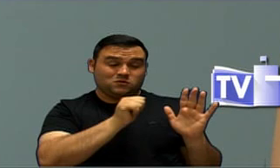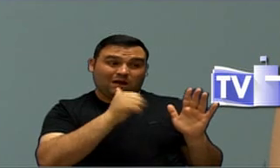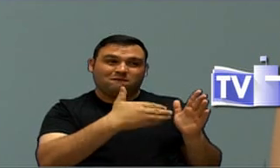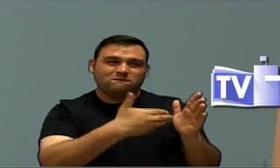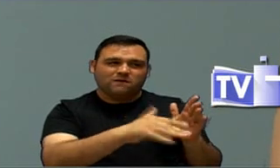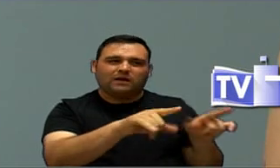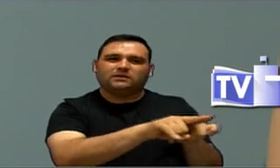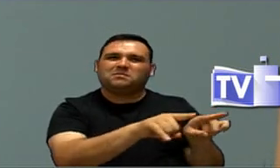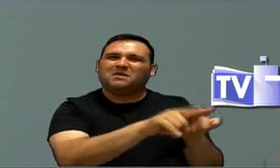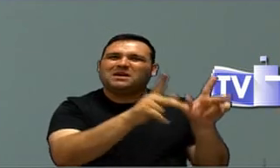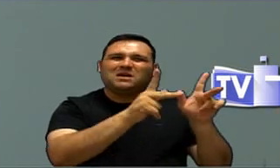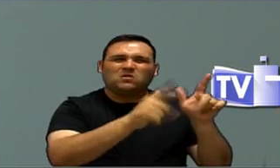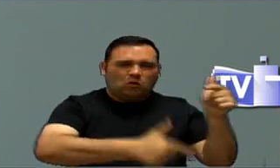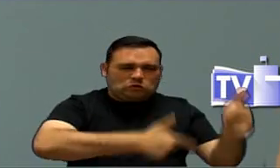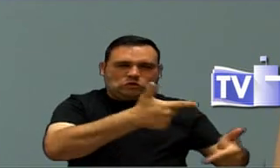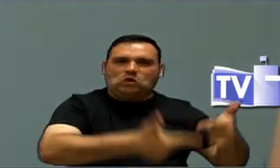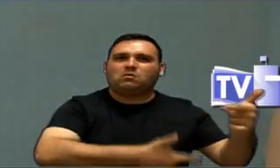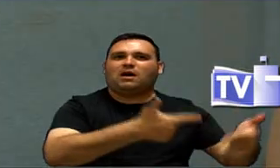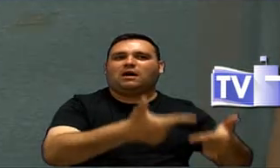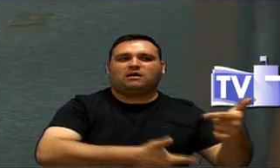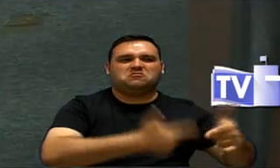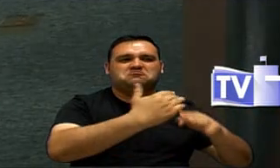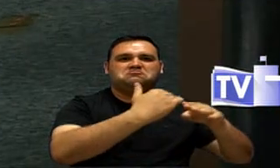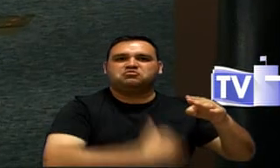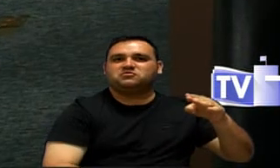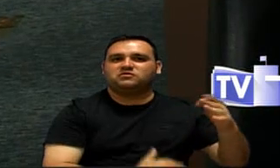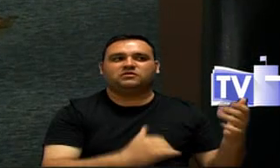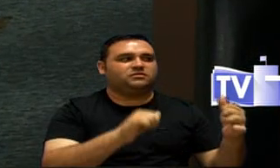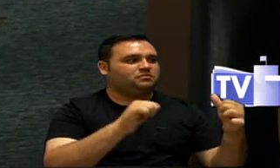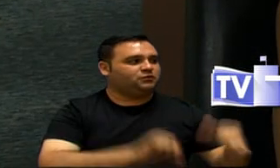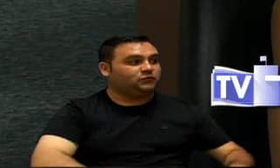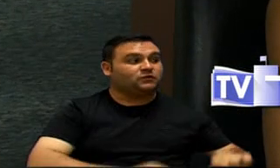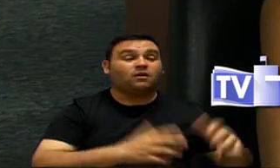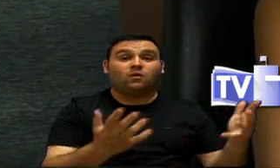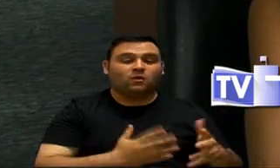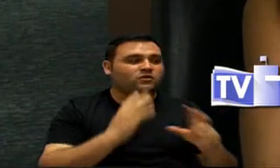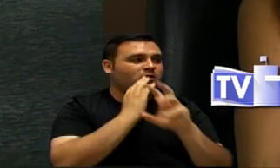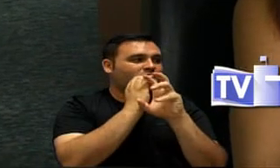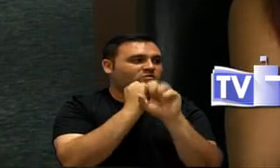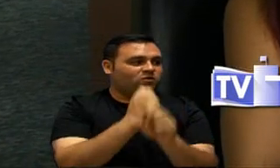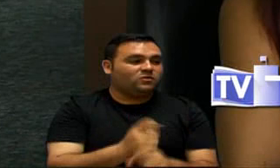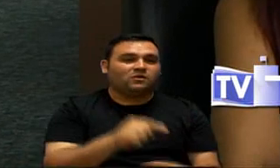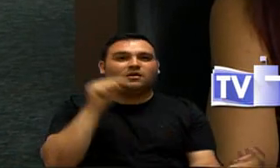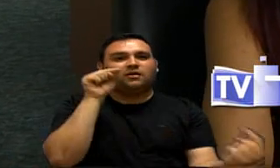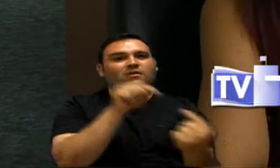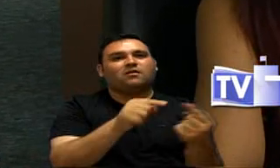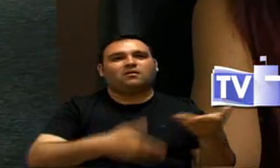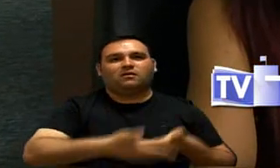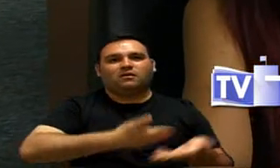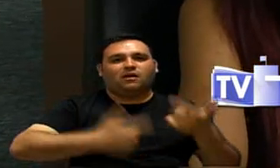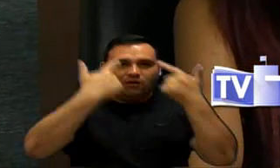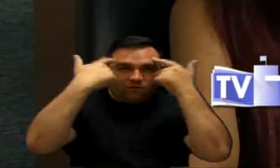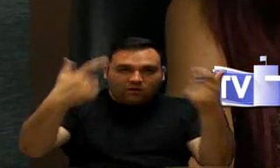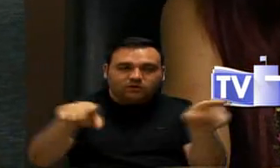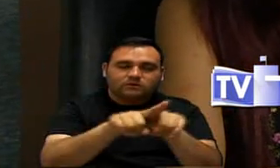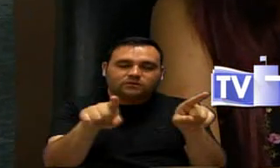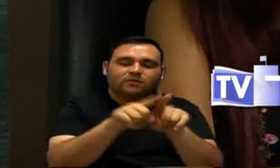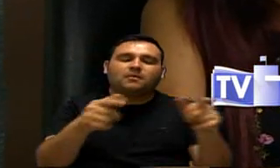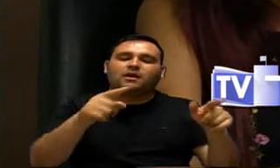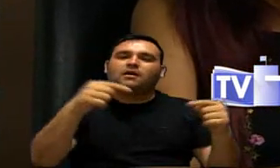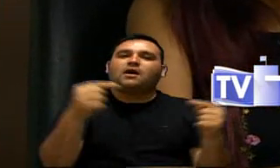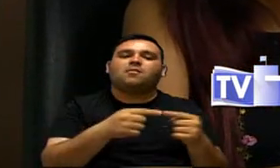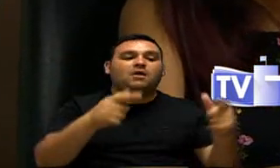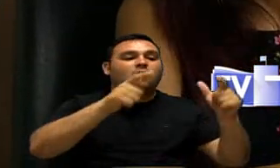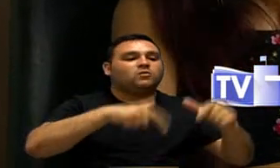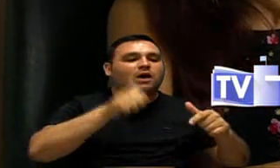ser colocada como uma trabalhadora nesse lugar inferior. Por isso que esses dados que eu trouxe têm a ver com a violência, também com relação com a violência